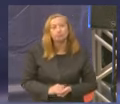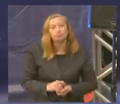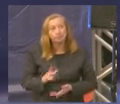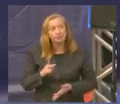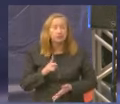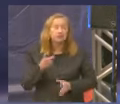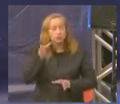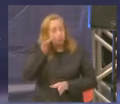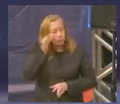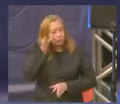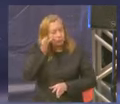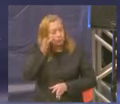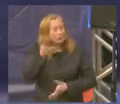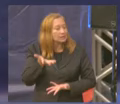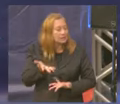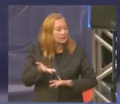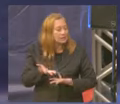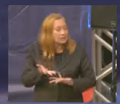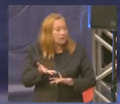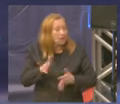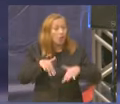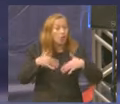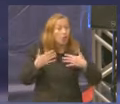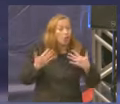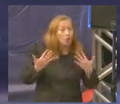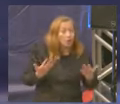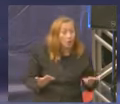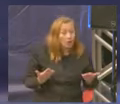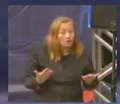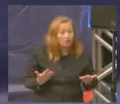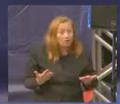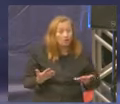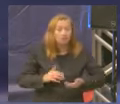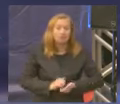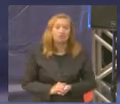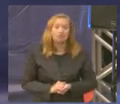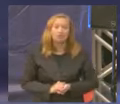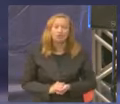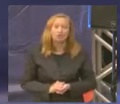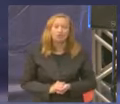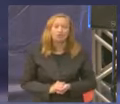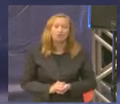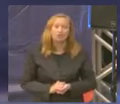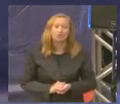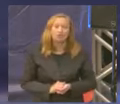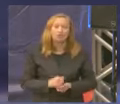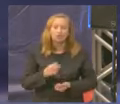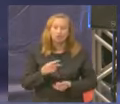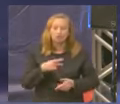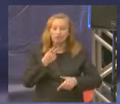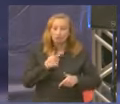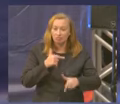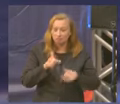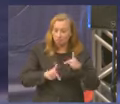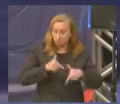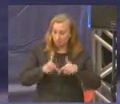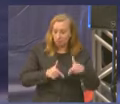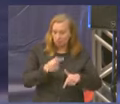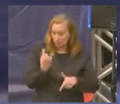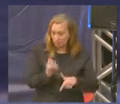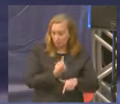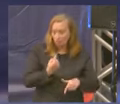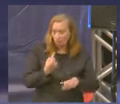muito interessante, que, quando a gente automatiza as nossas tarefas, a gente dá